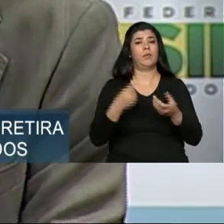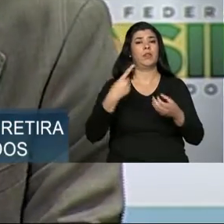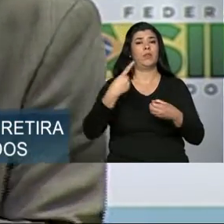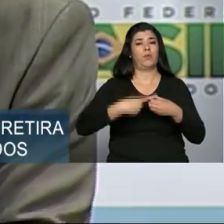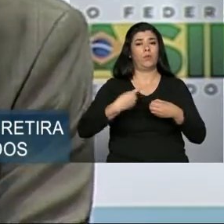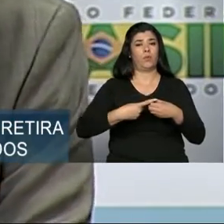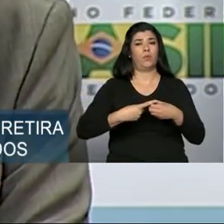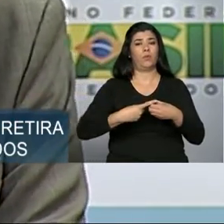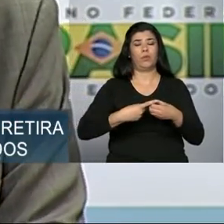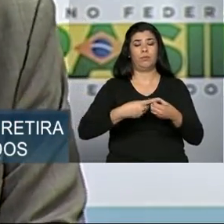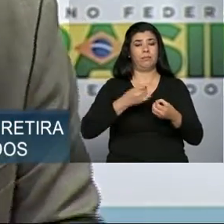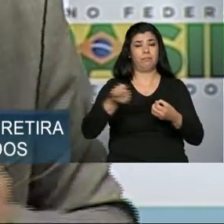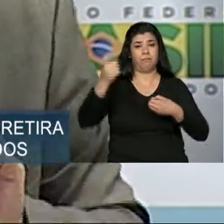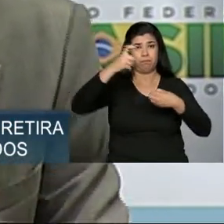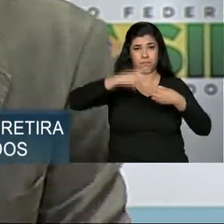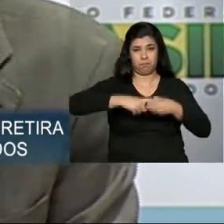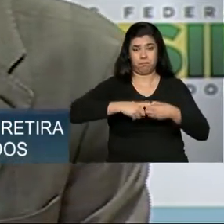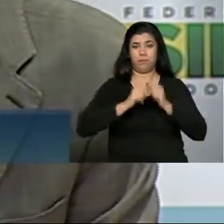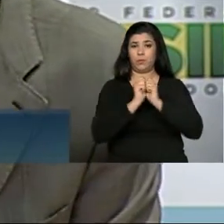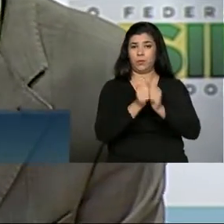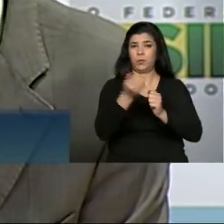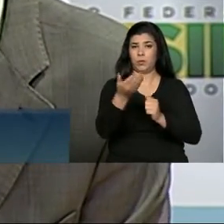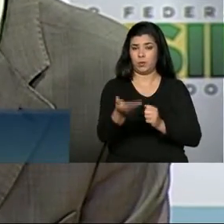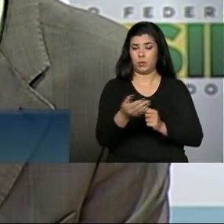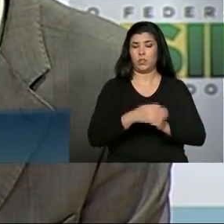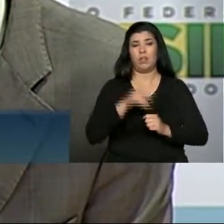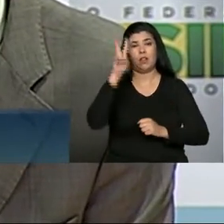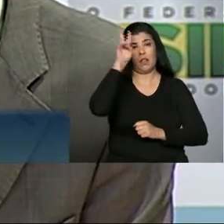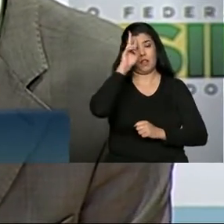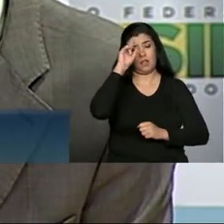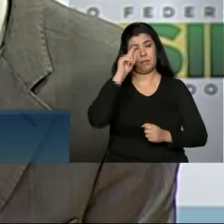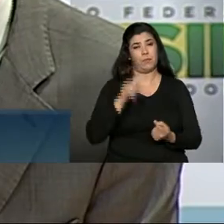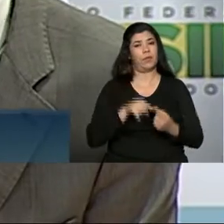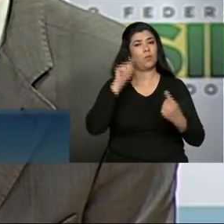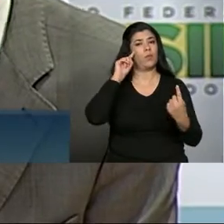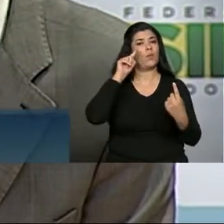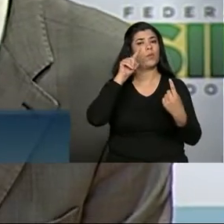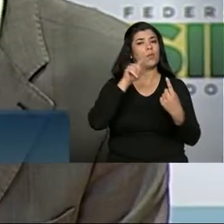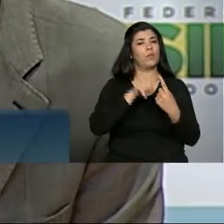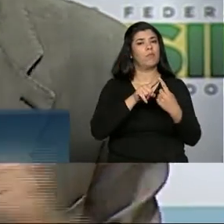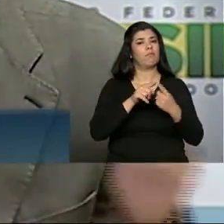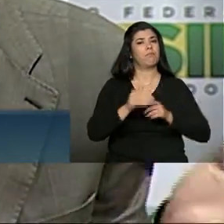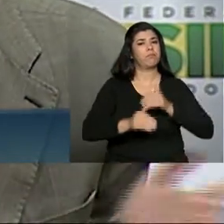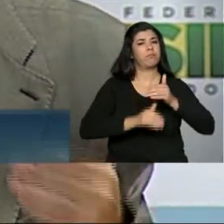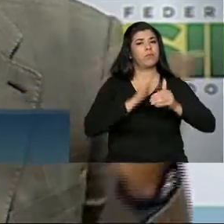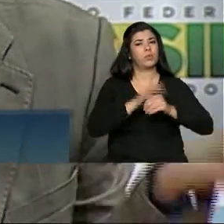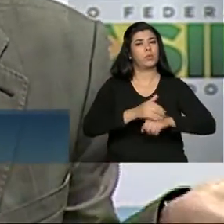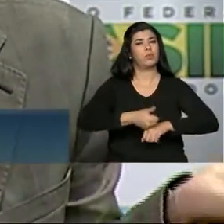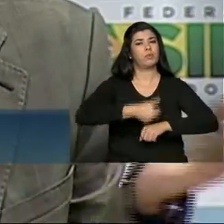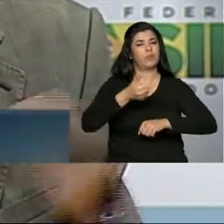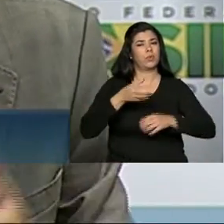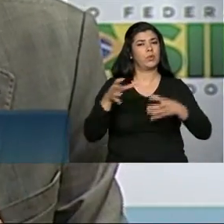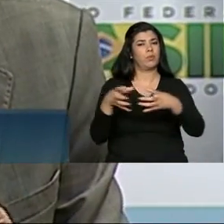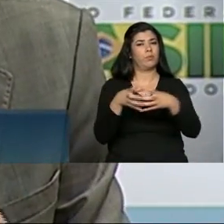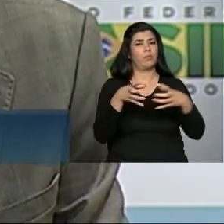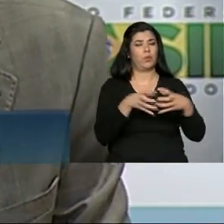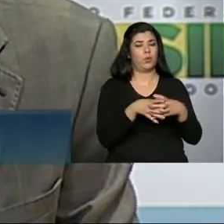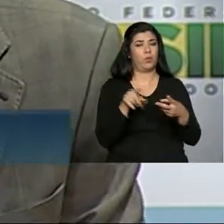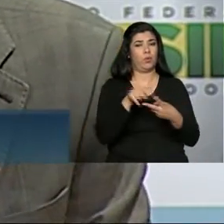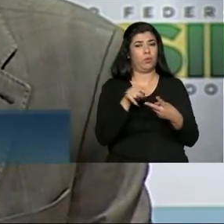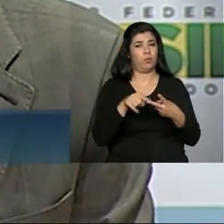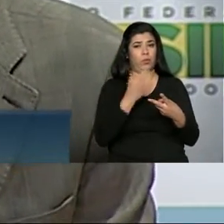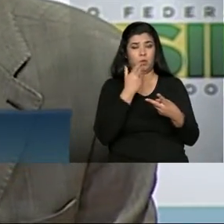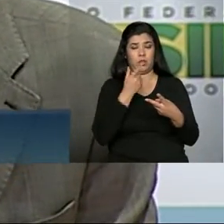que foi desenvolvida? Lembrando que as metas vão sendo aprimoradas também para os outros dois grupos, né? Aquele anterior e esse